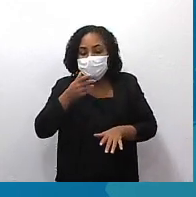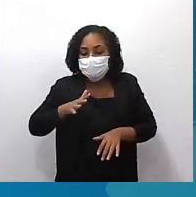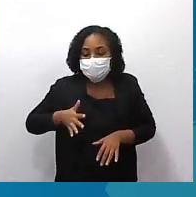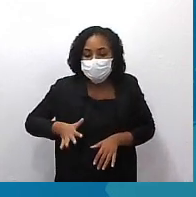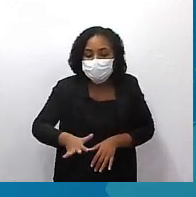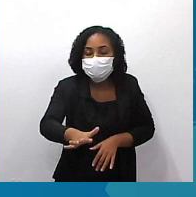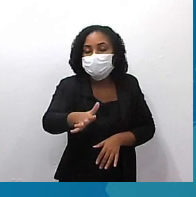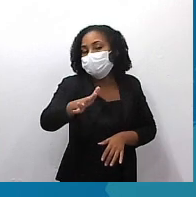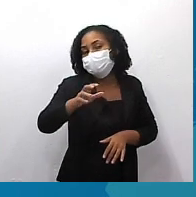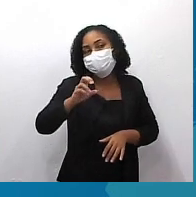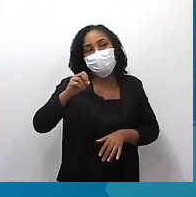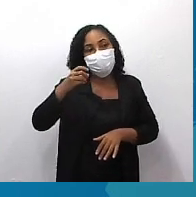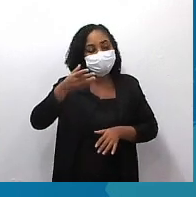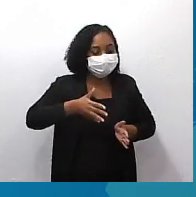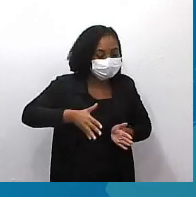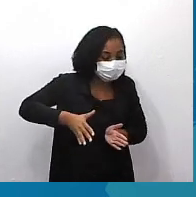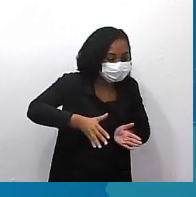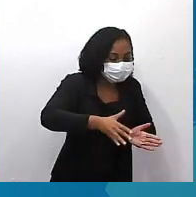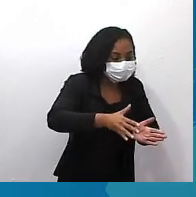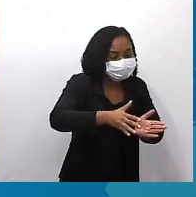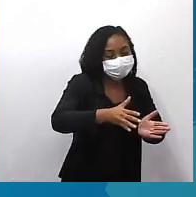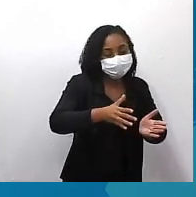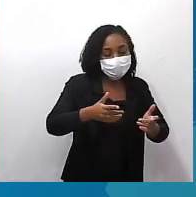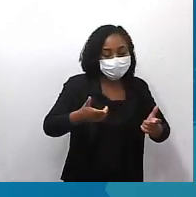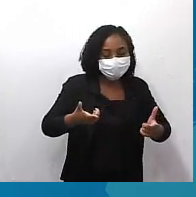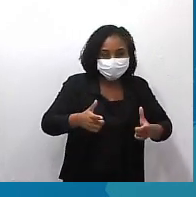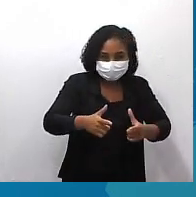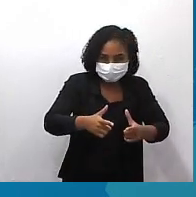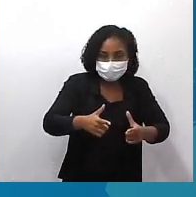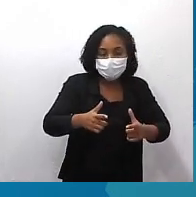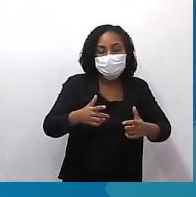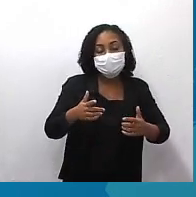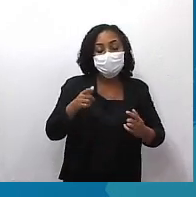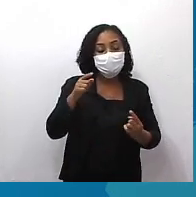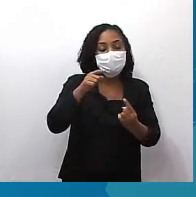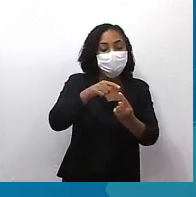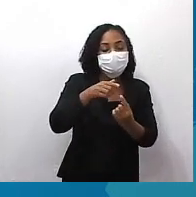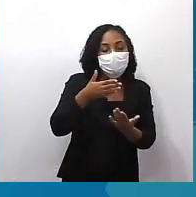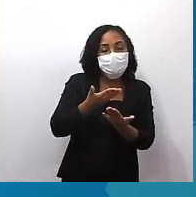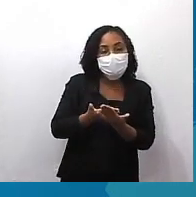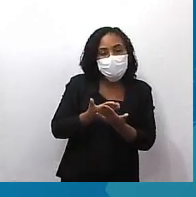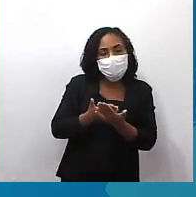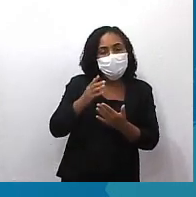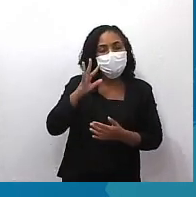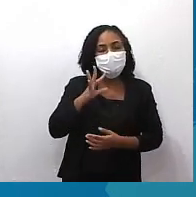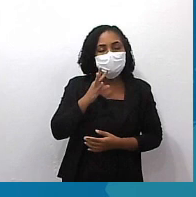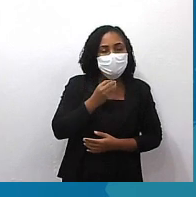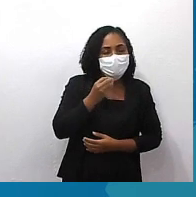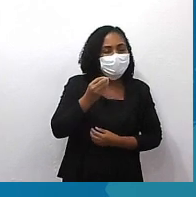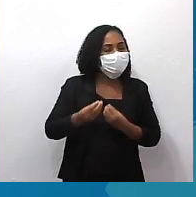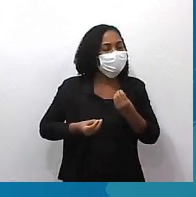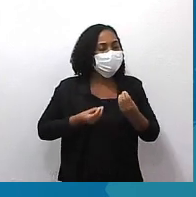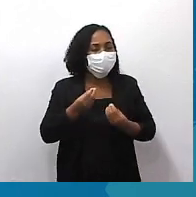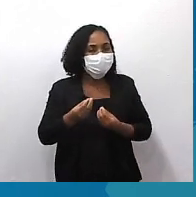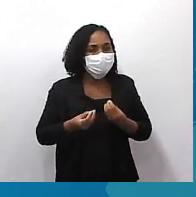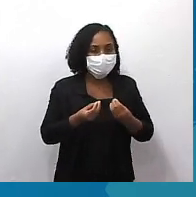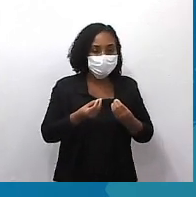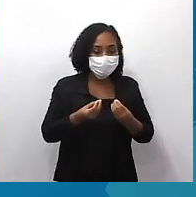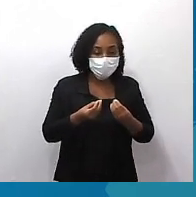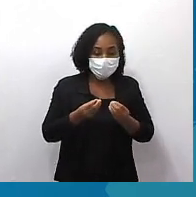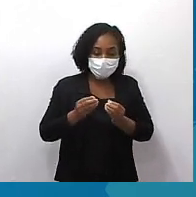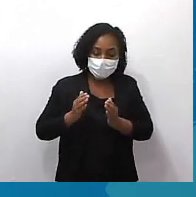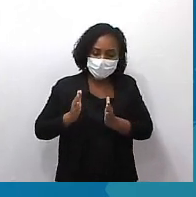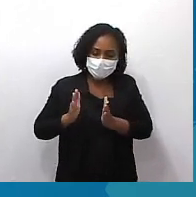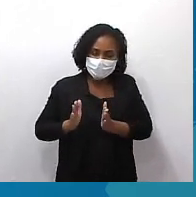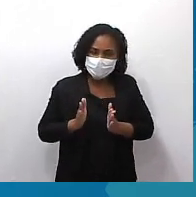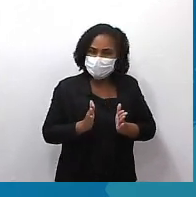outro rio, ou para um lago. Então, o objetivo da nossa aula de hoje é compreender um pouco mais a dinâmica dos rios.